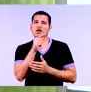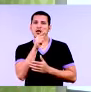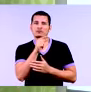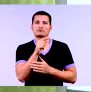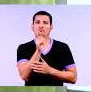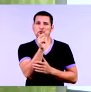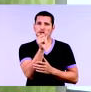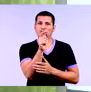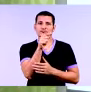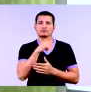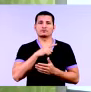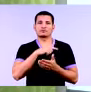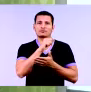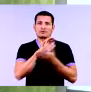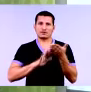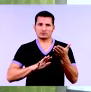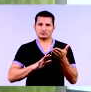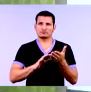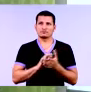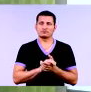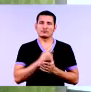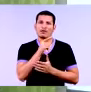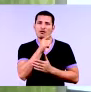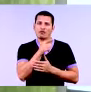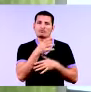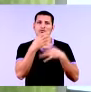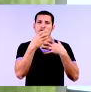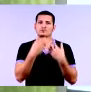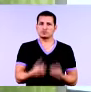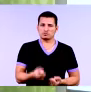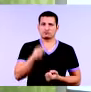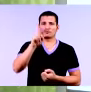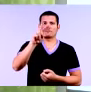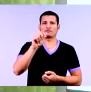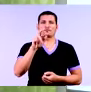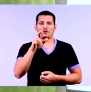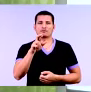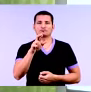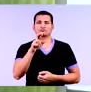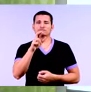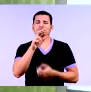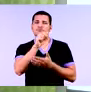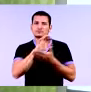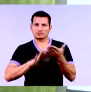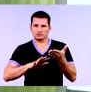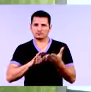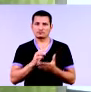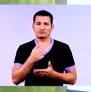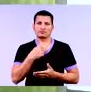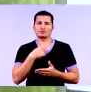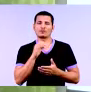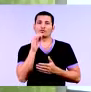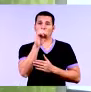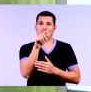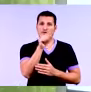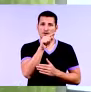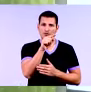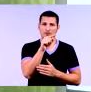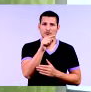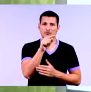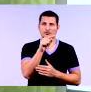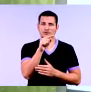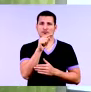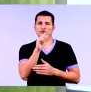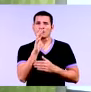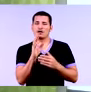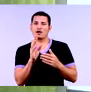tem um texto, logo ela se assume como uma variável do tipo texto. Se eu colocar a ela,